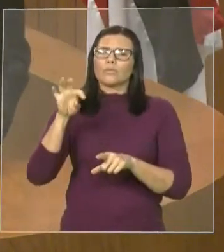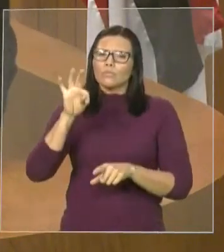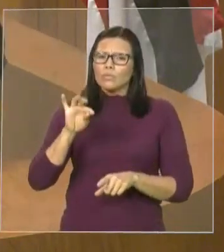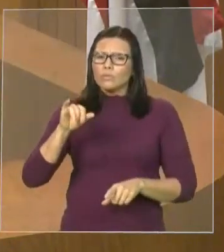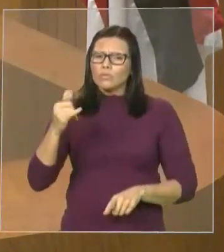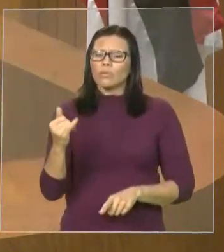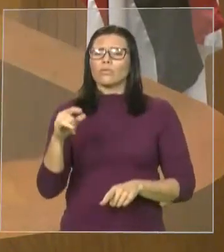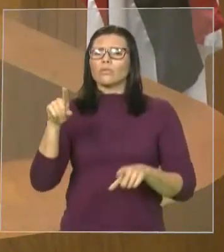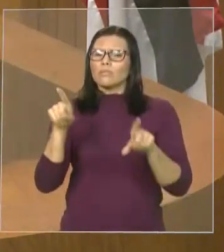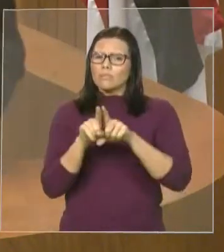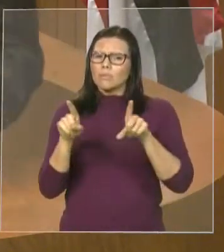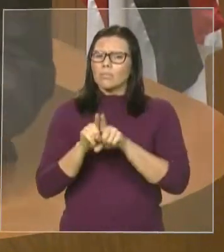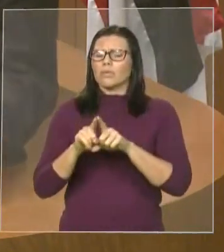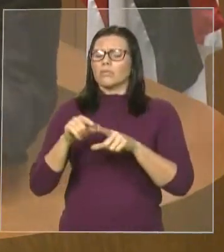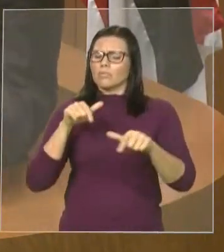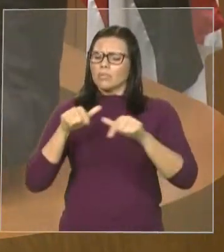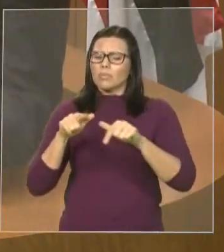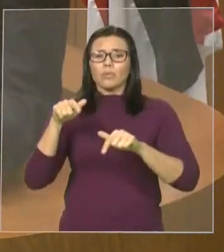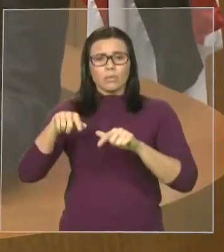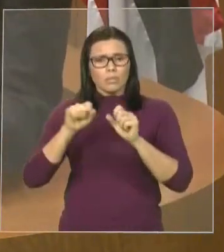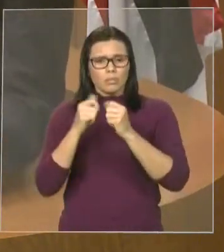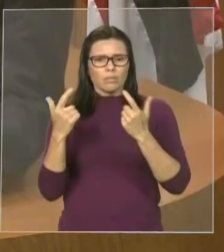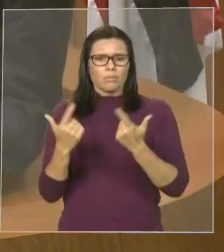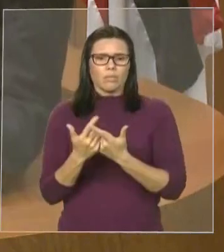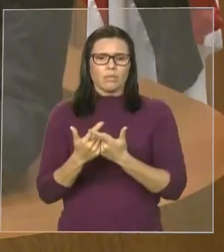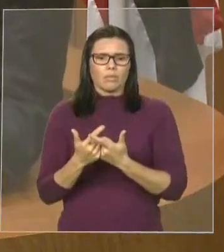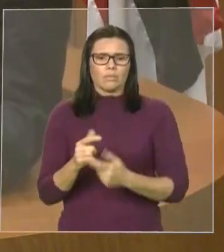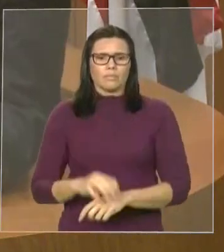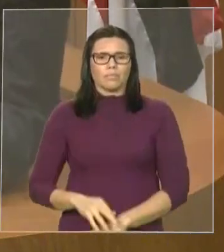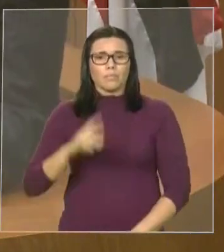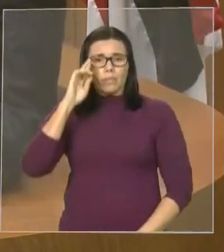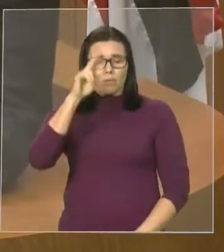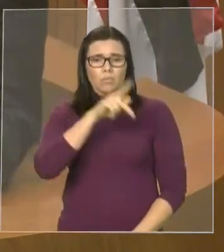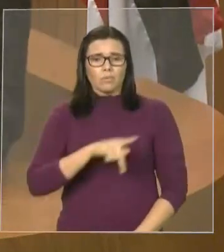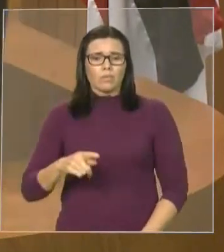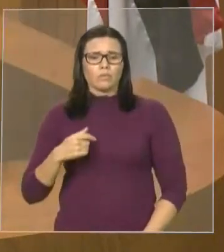Judiciário, senhor presidente. E depois quero que Vossa Excelência me escreva para encaminhar a emenda.